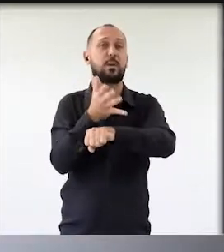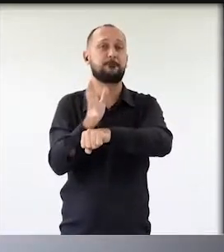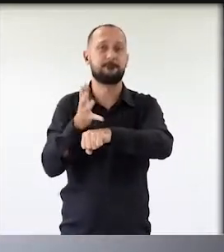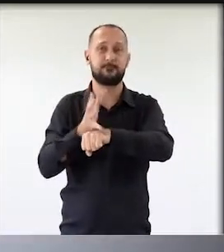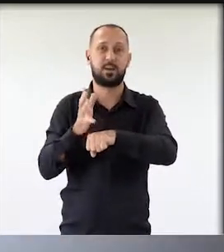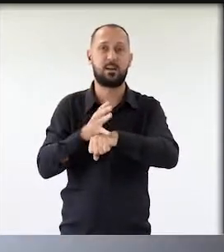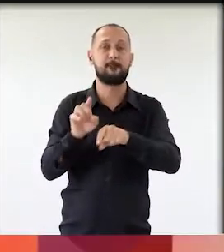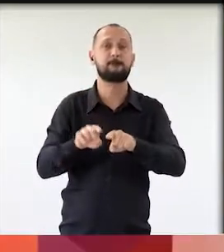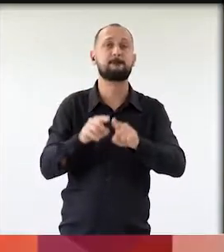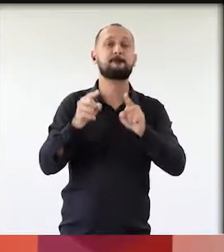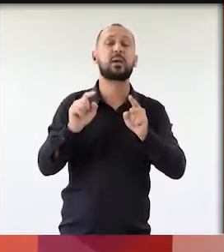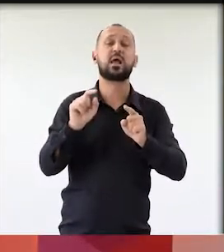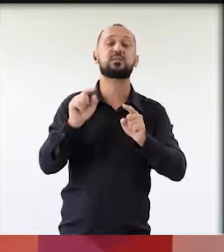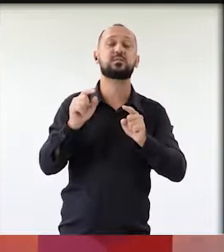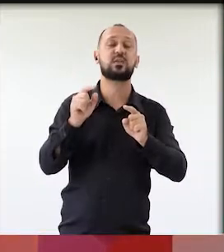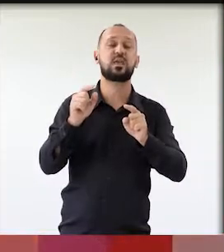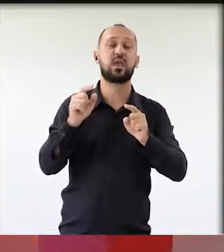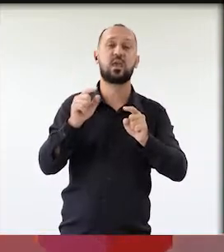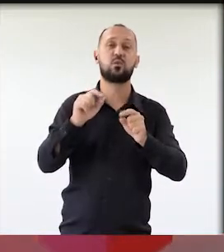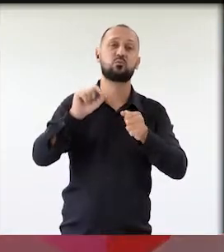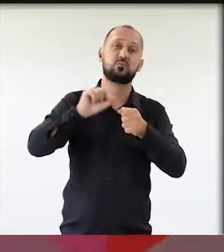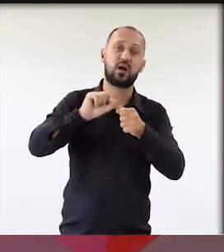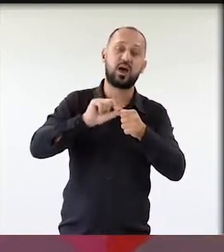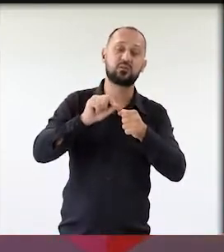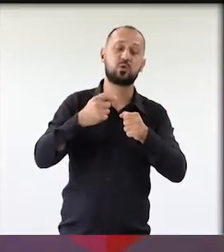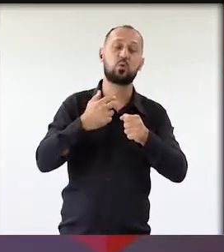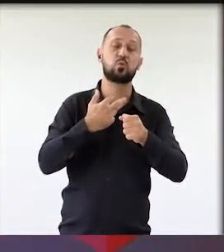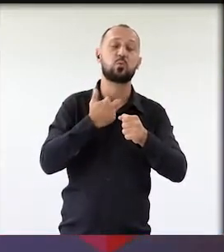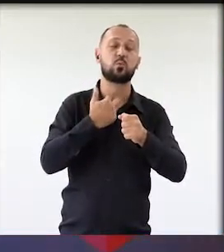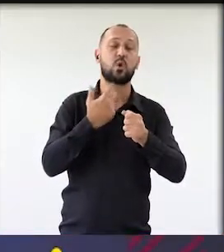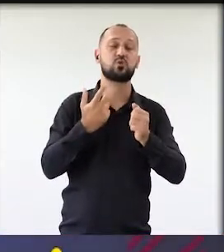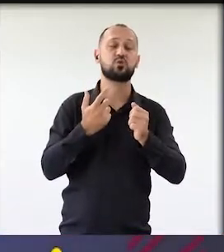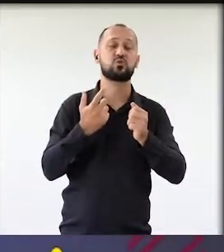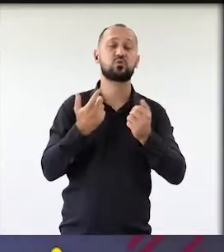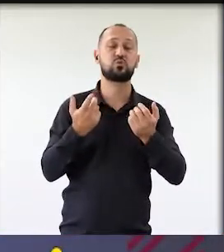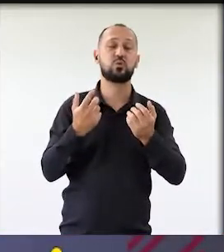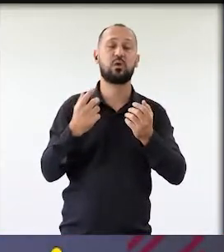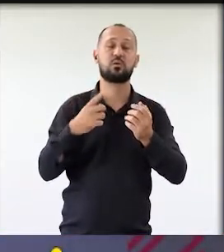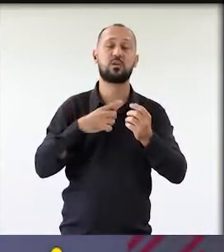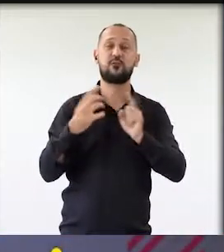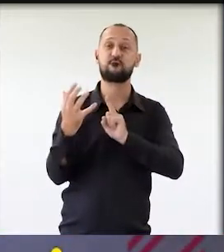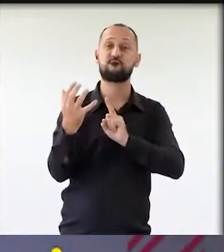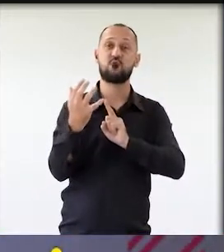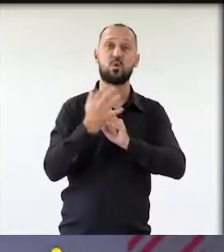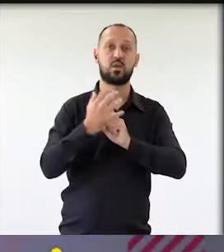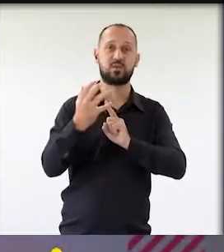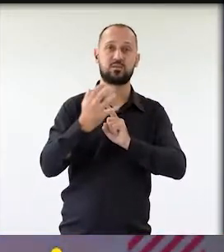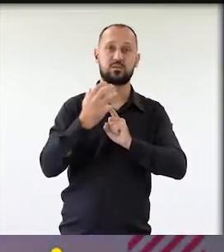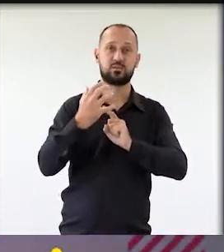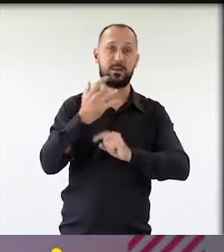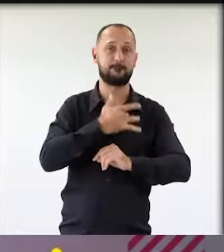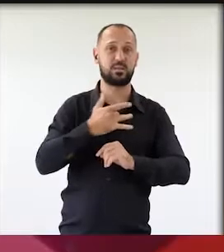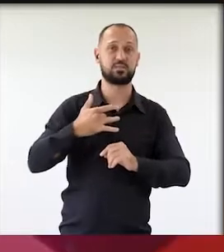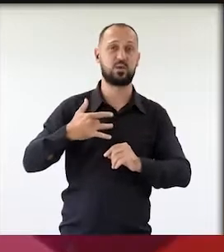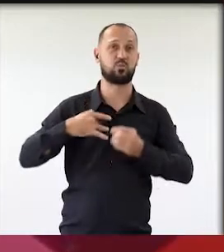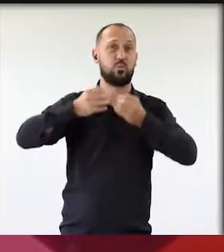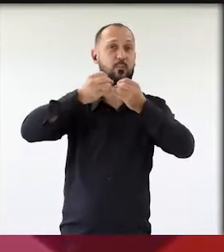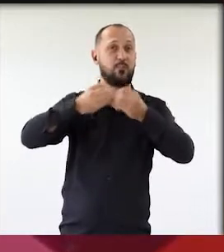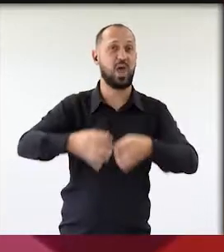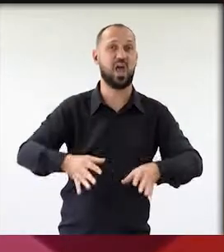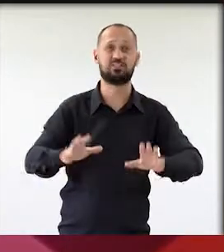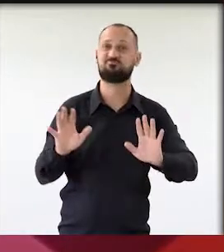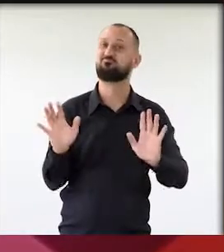uma atividade prática, mas desde que não seja uma atividade que o exponha a algum tipo de dano à sua saúde.